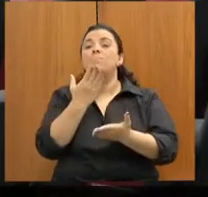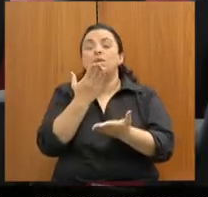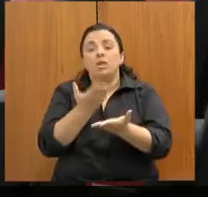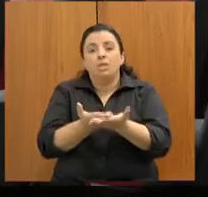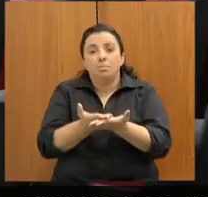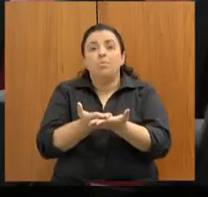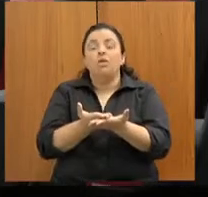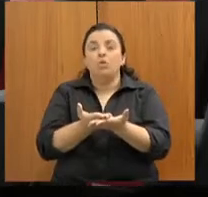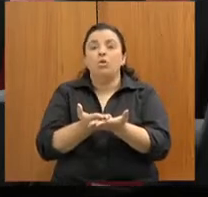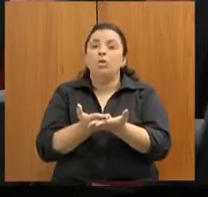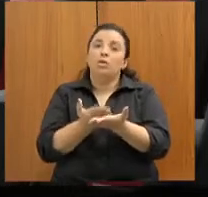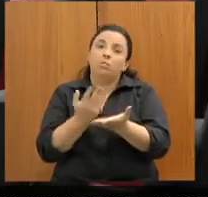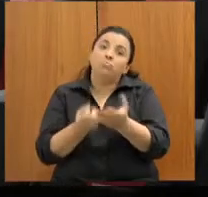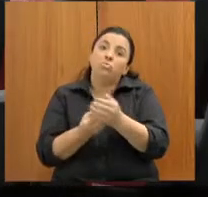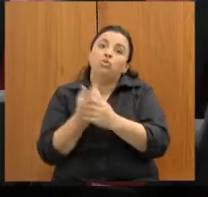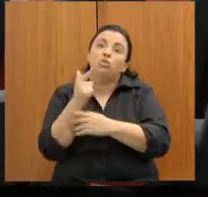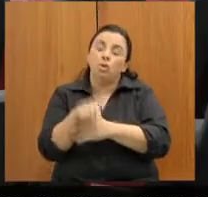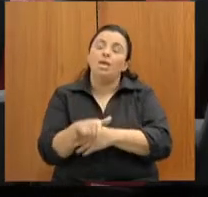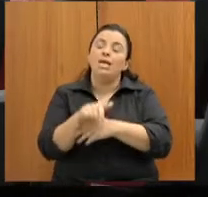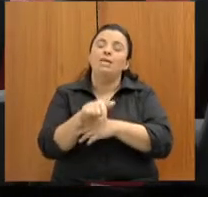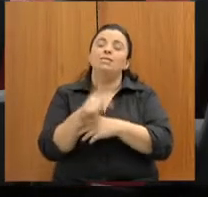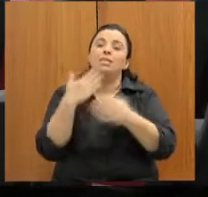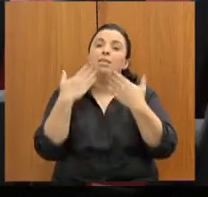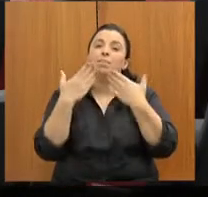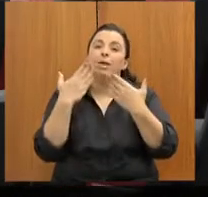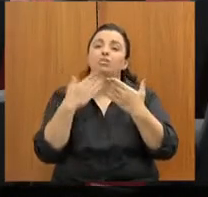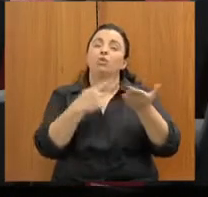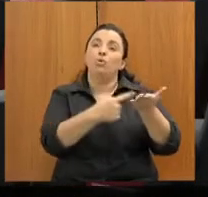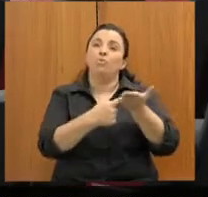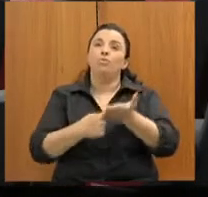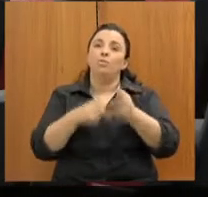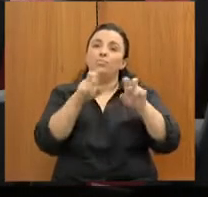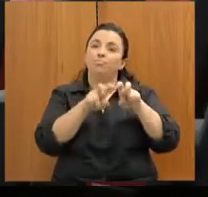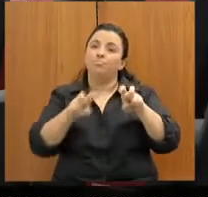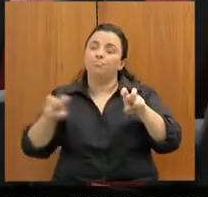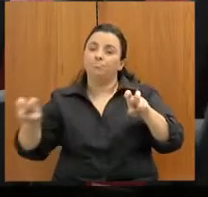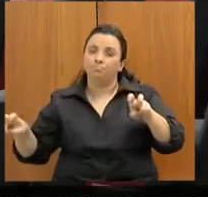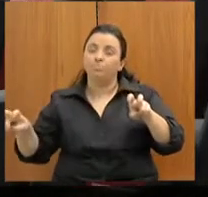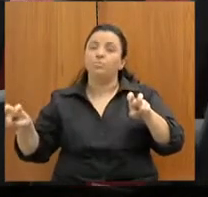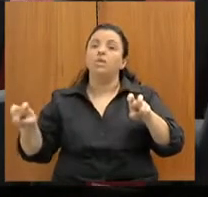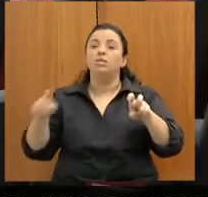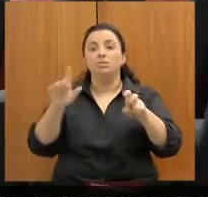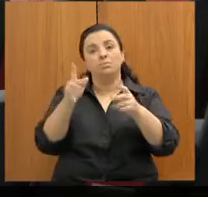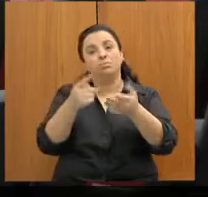convidamos a tomar assento à mesa de abertura os seguintes convidados